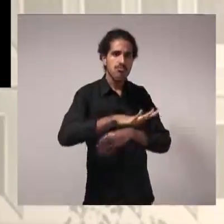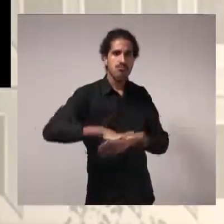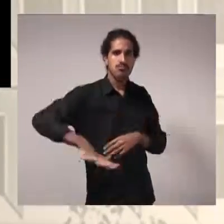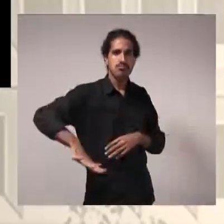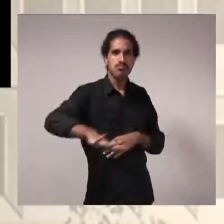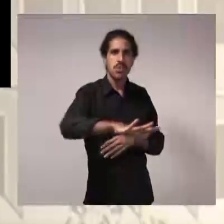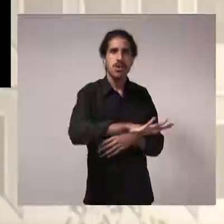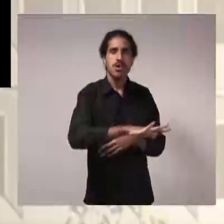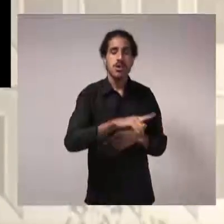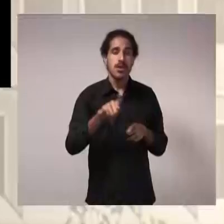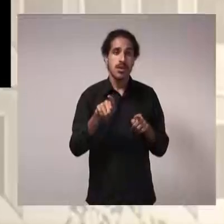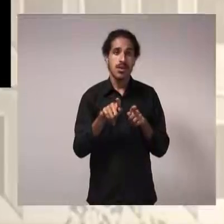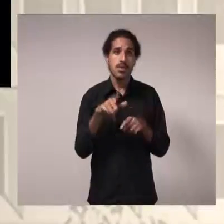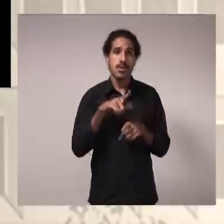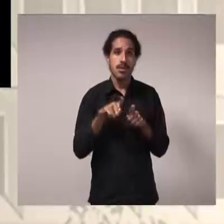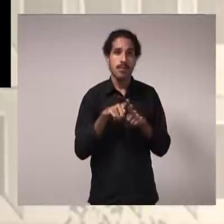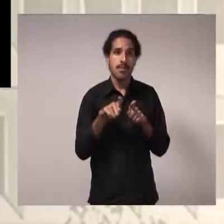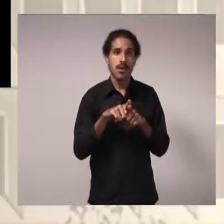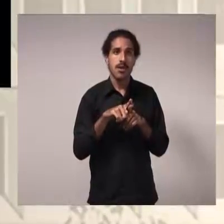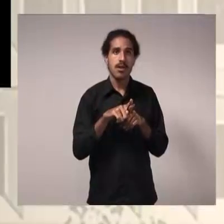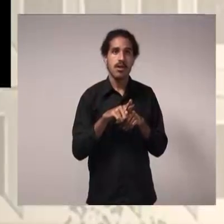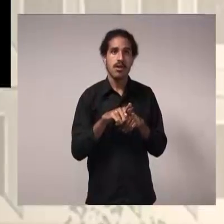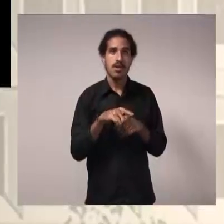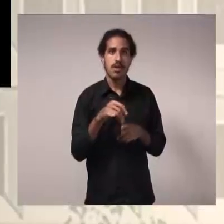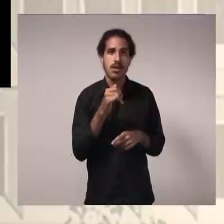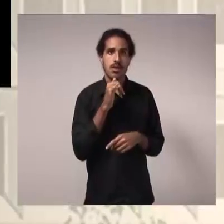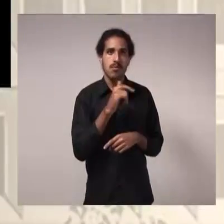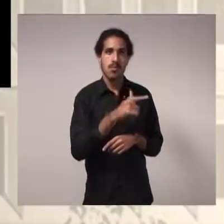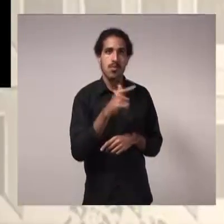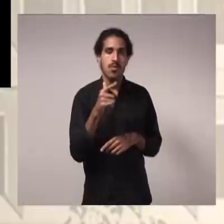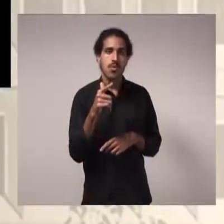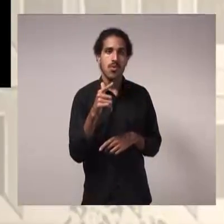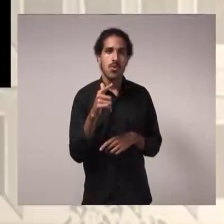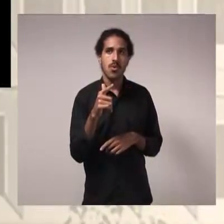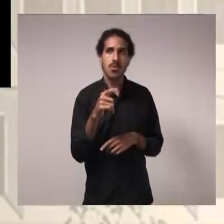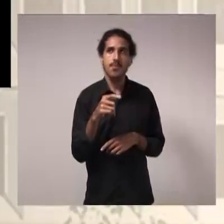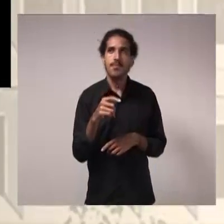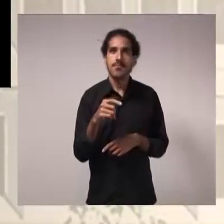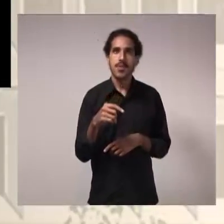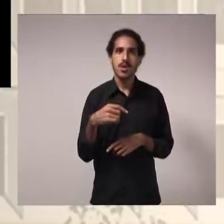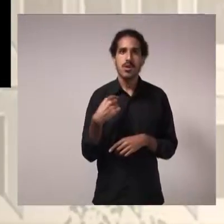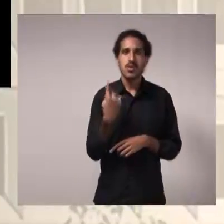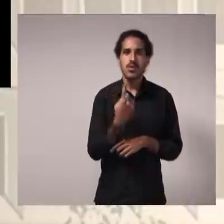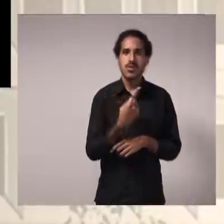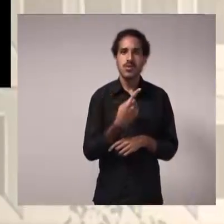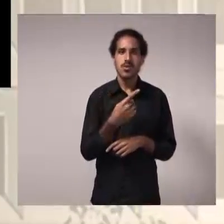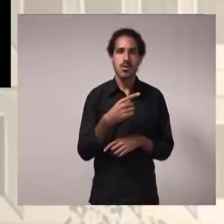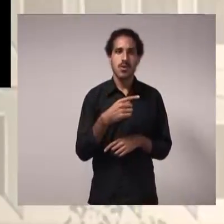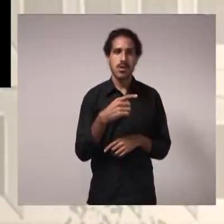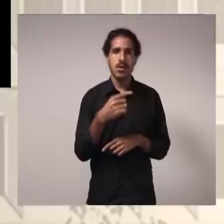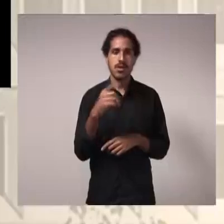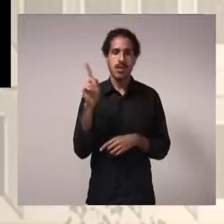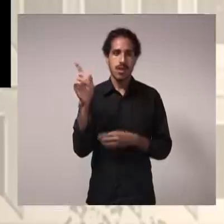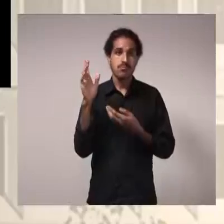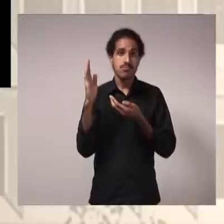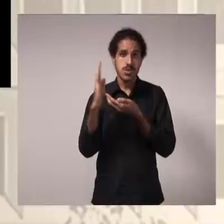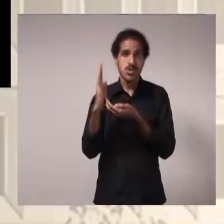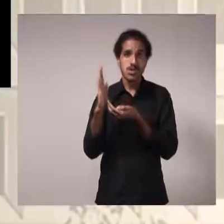Nós temos um outro exemplo, que é um exemplo feito pelo paisagista Érico, lá do Senado,